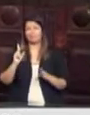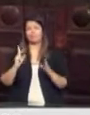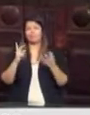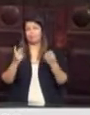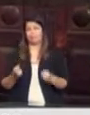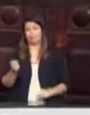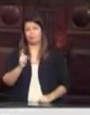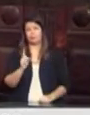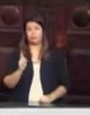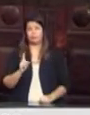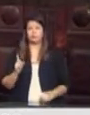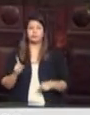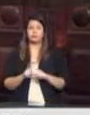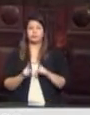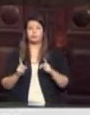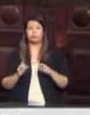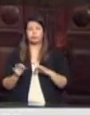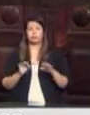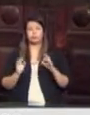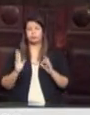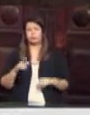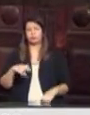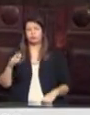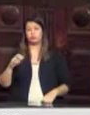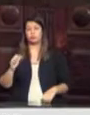e o projeto nunca veio à pauta.